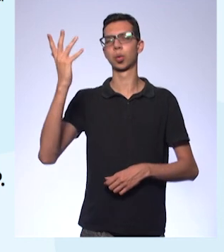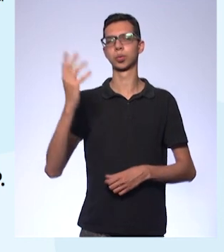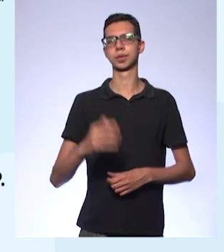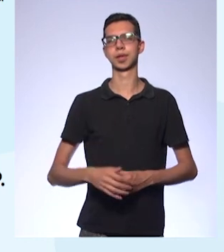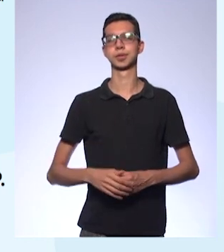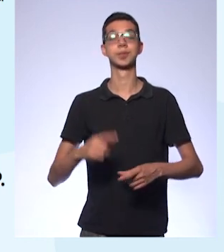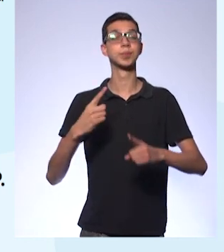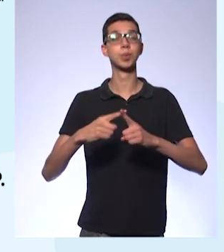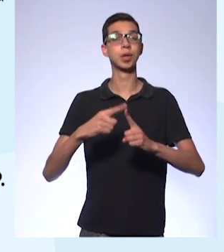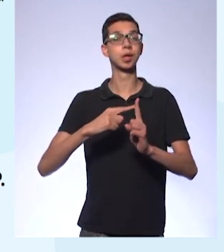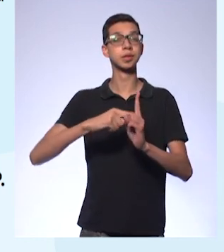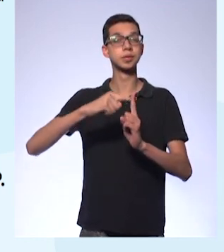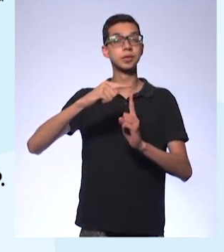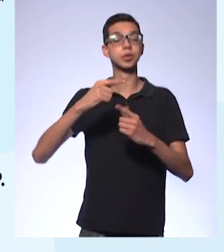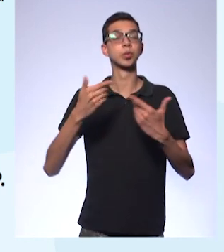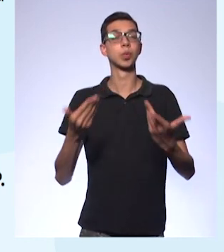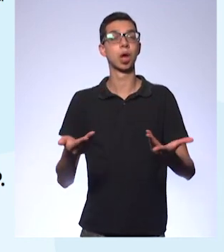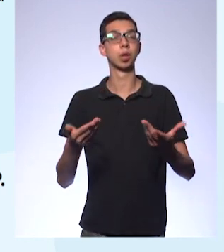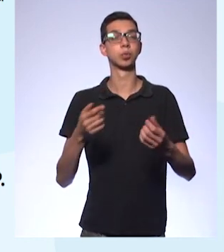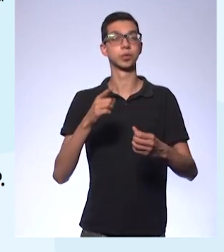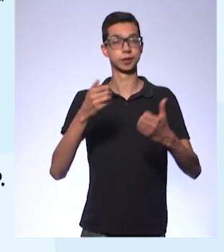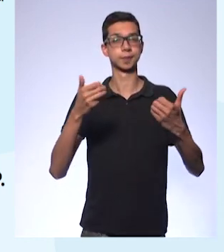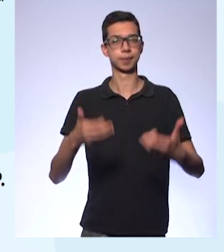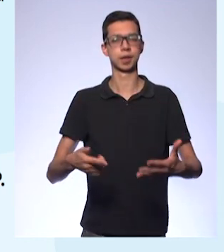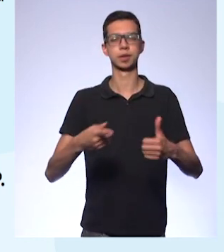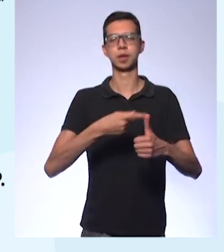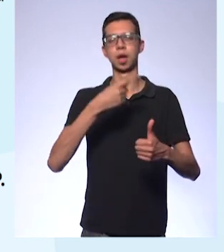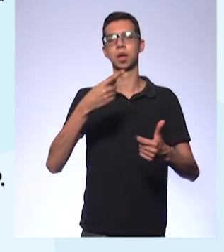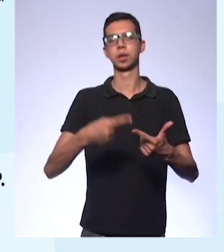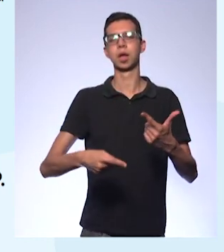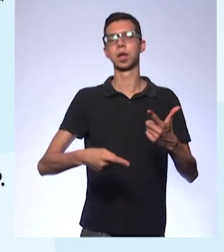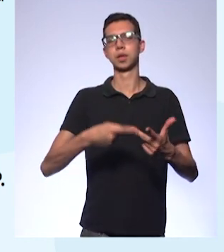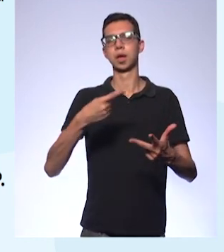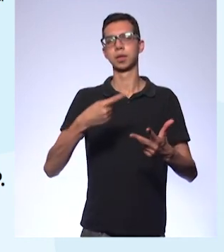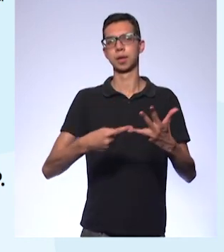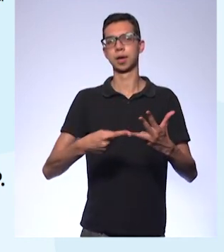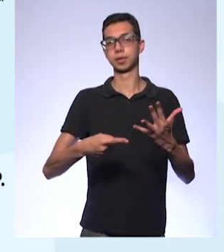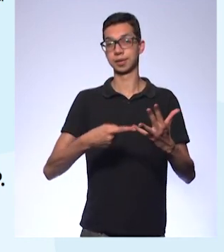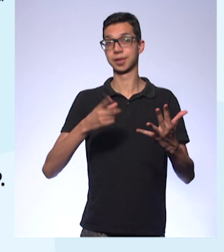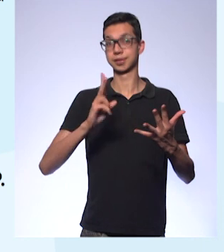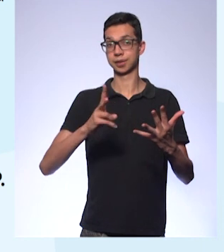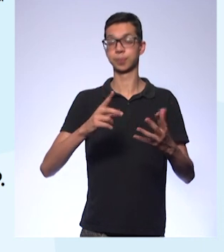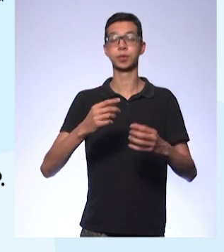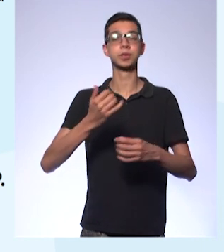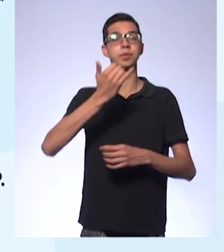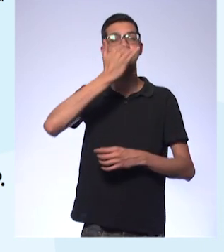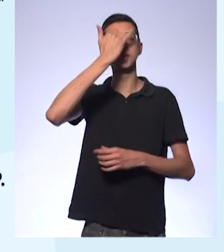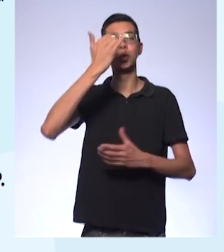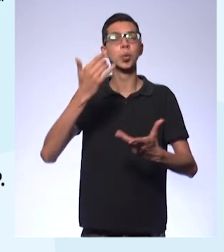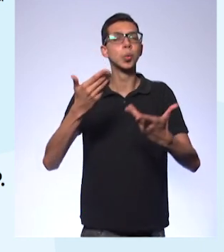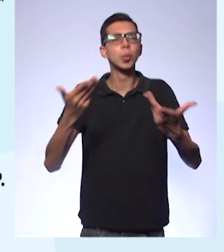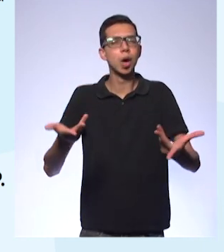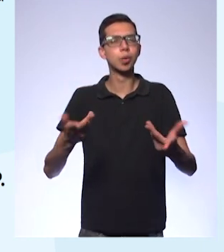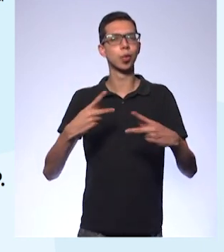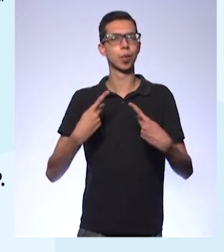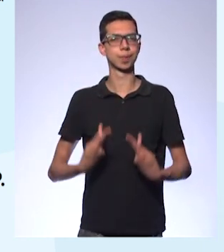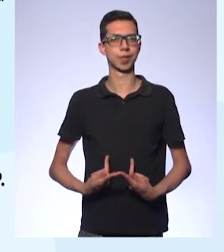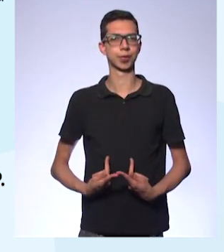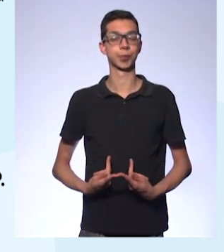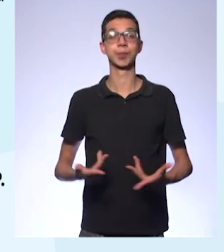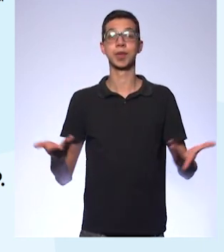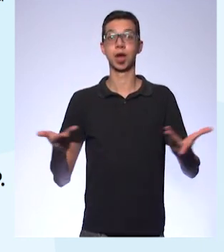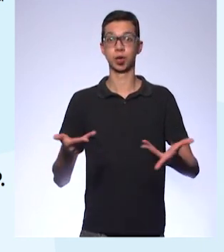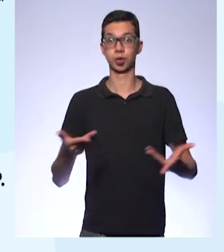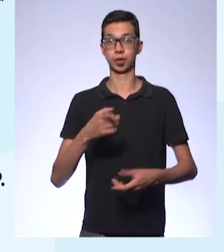de temperatura e quais são as consequências que a humanidade pode vir a sofrer? Agora, se vocês